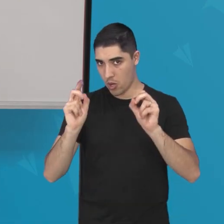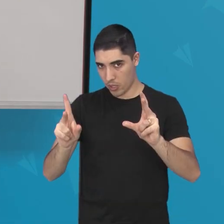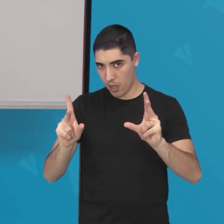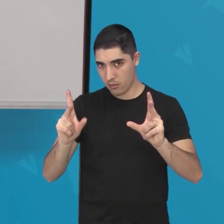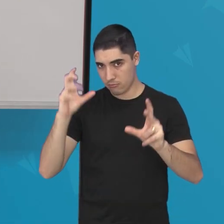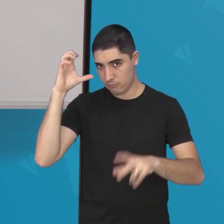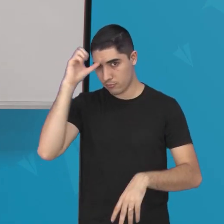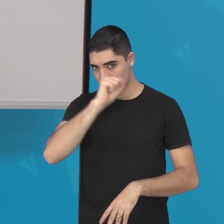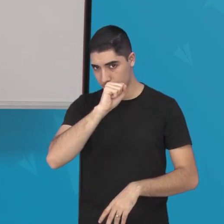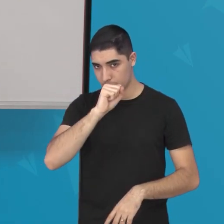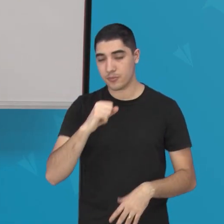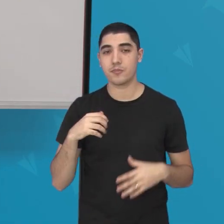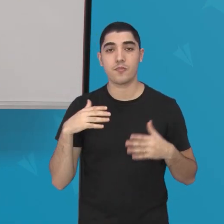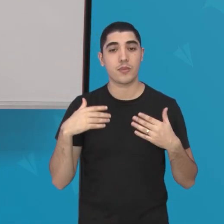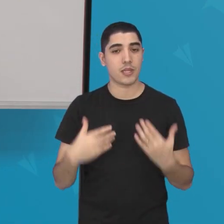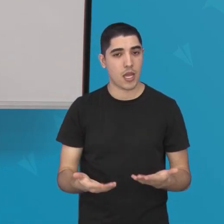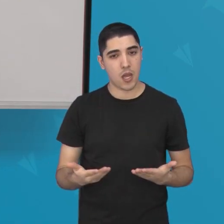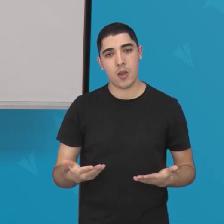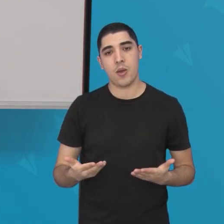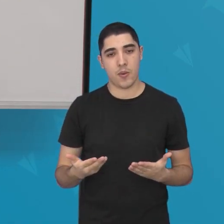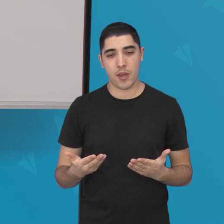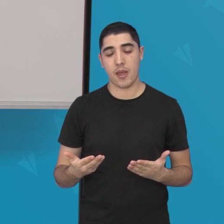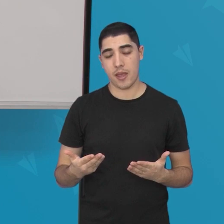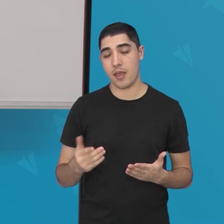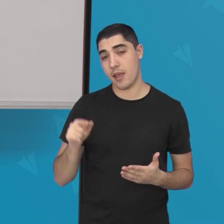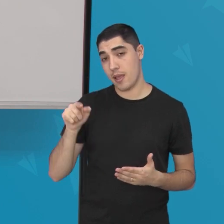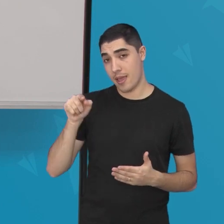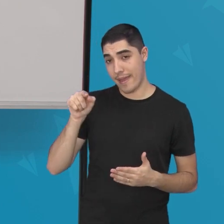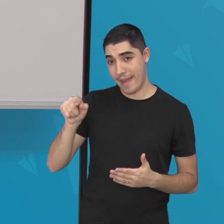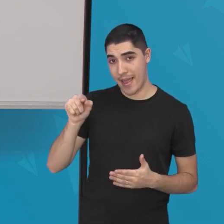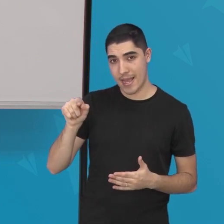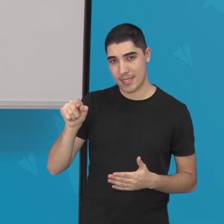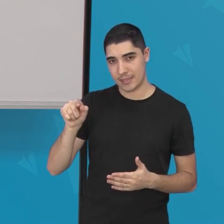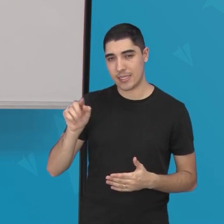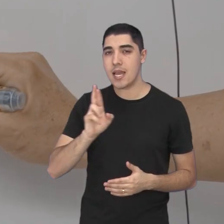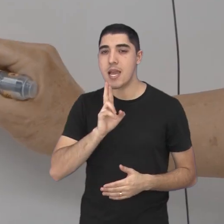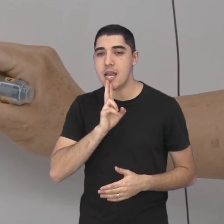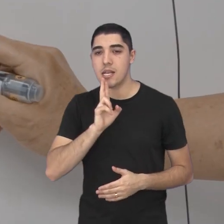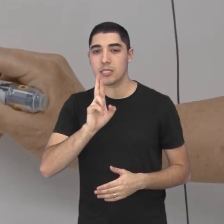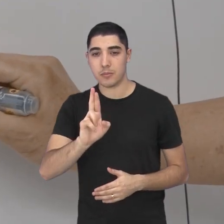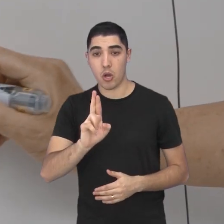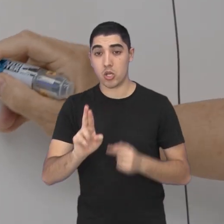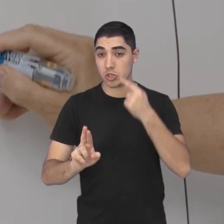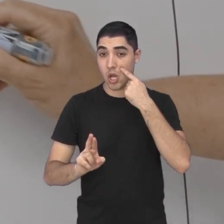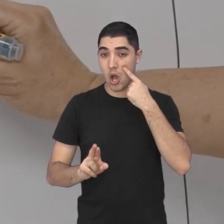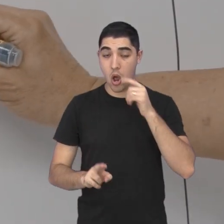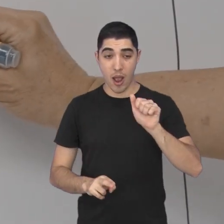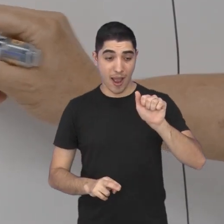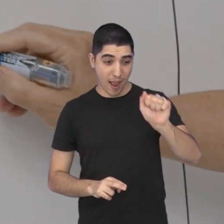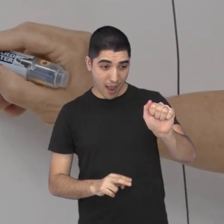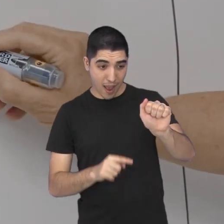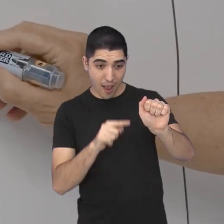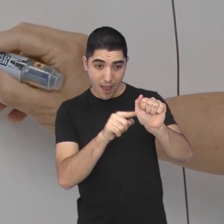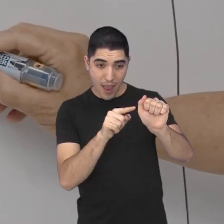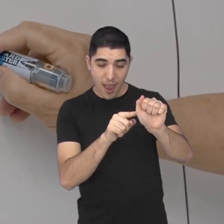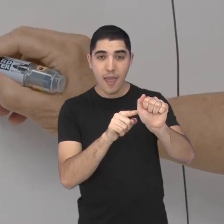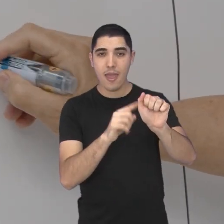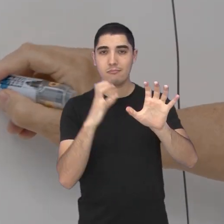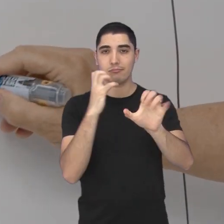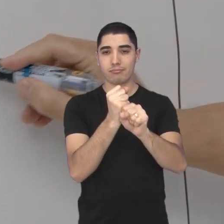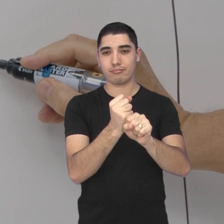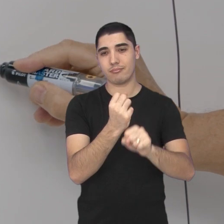Ok? Então, o resultado é que o A, nessa equação, é o